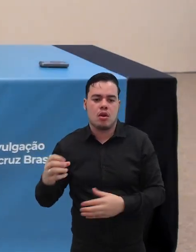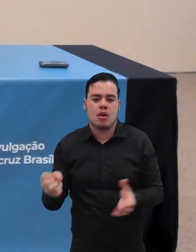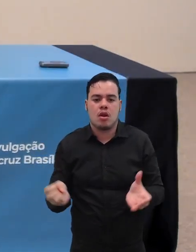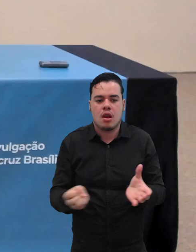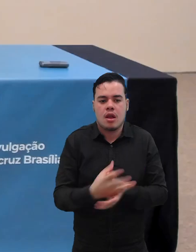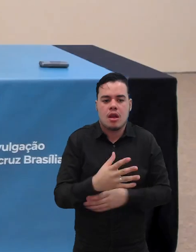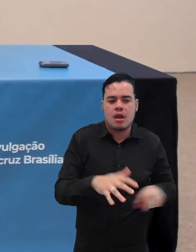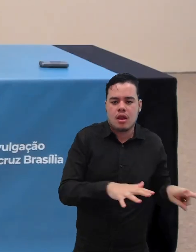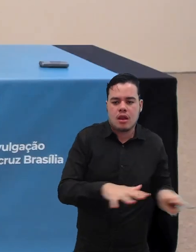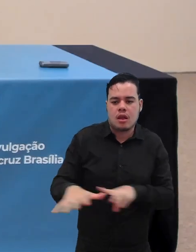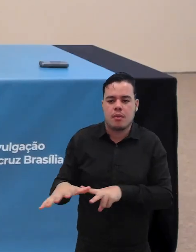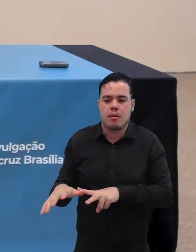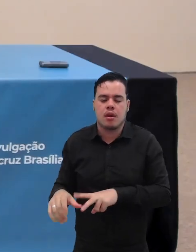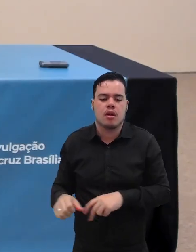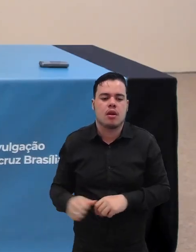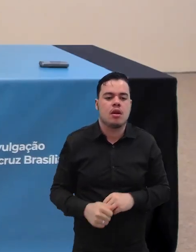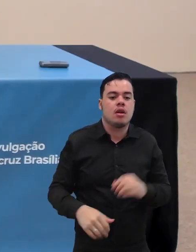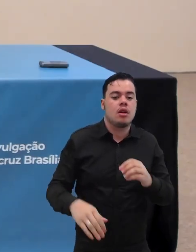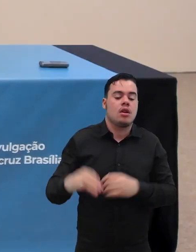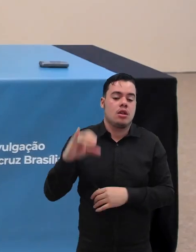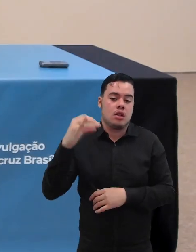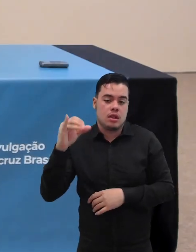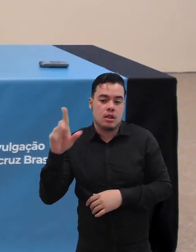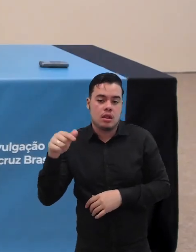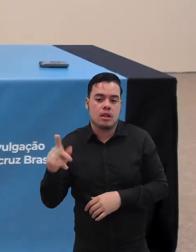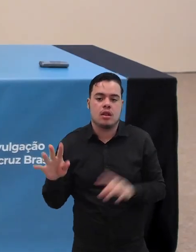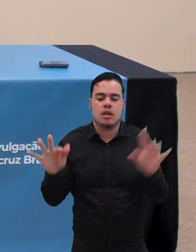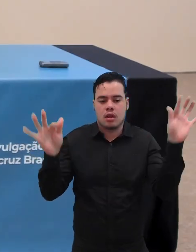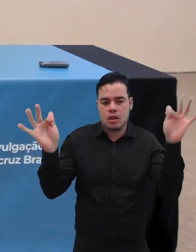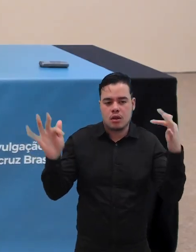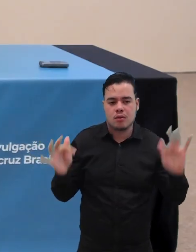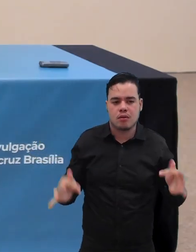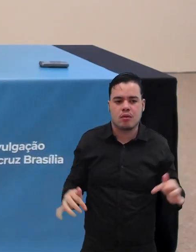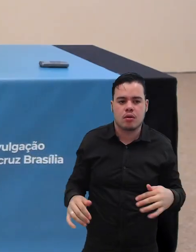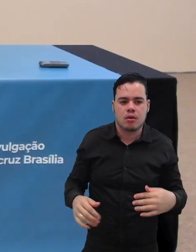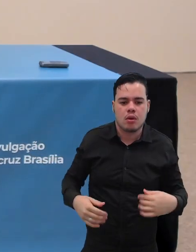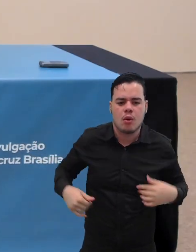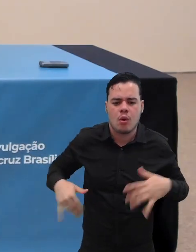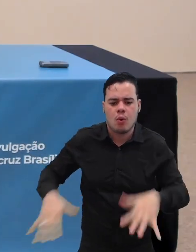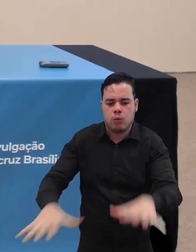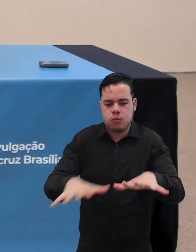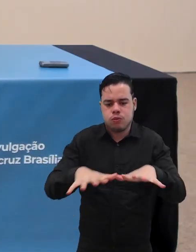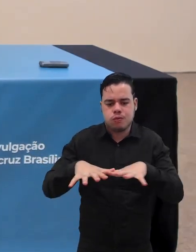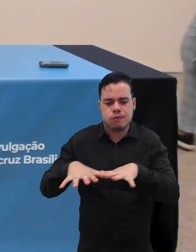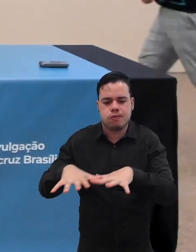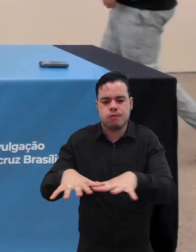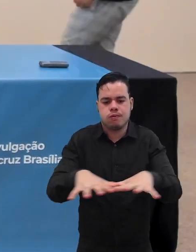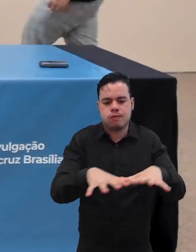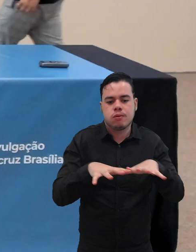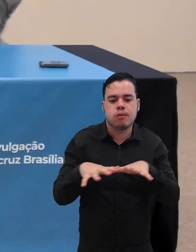Ciência e Tecnologia como um evento âncora, mobilizador das atividades nacional em todo o